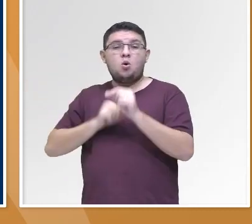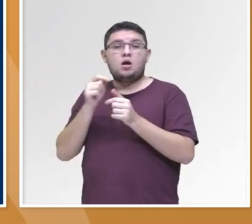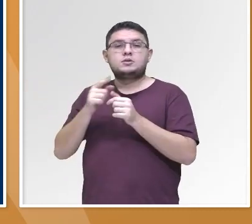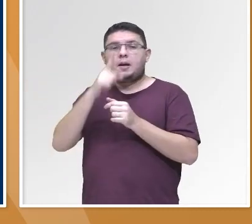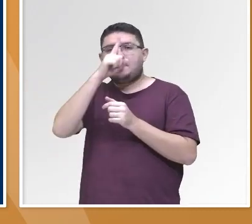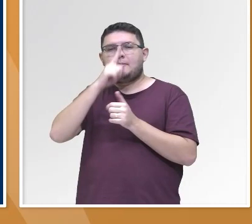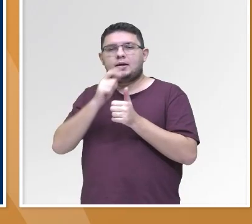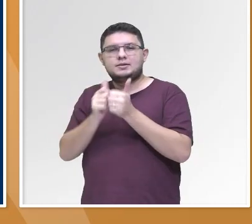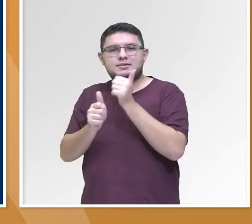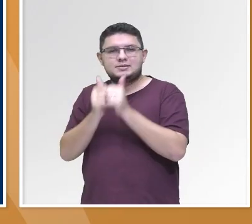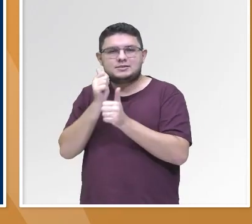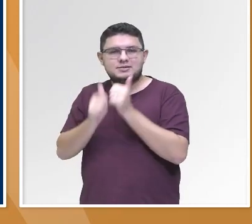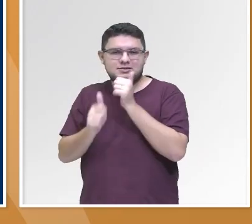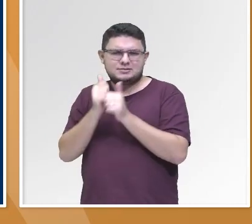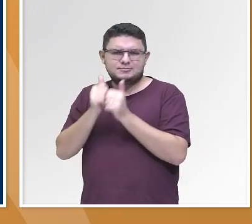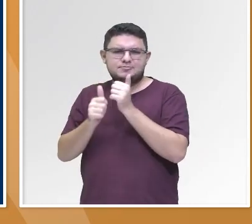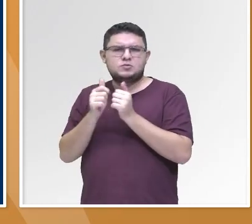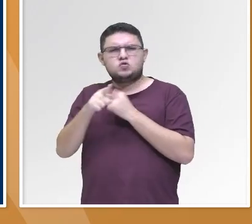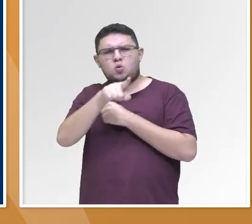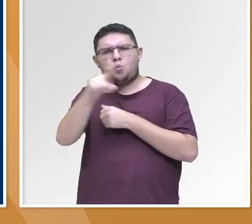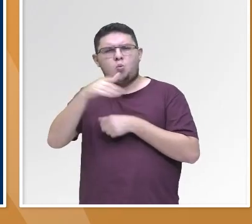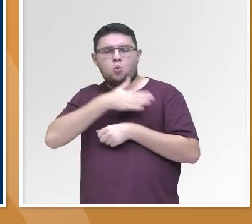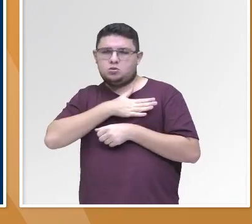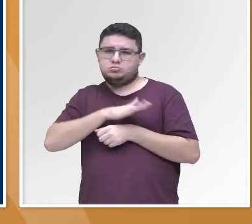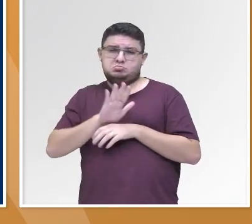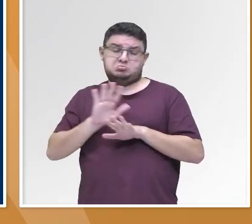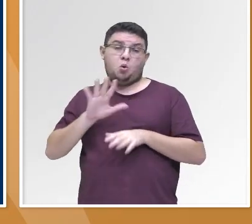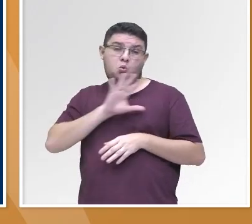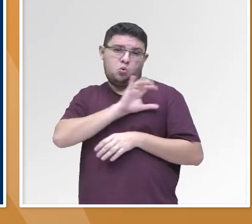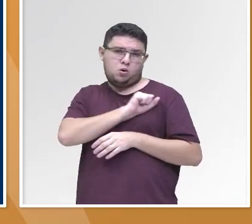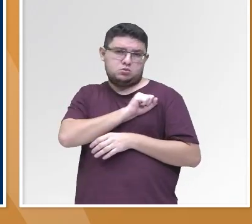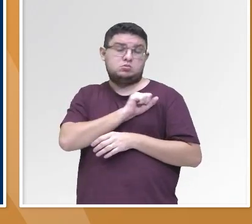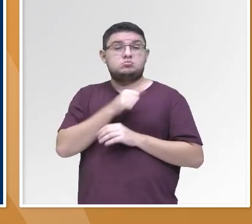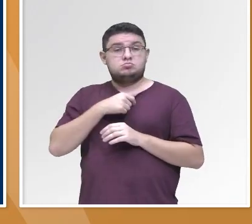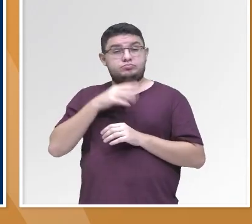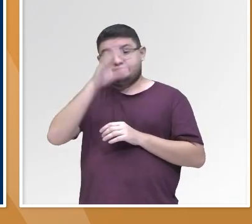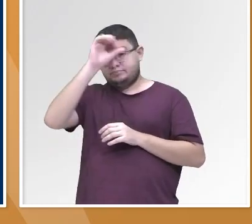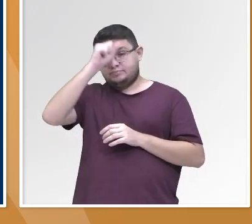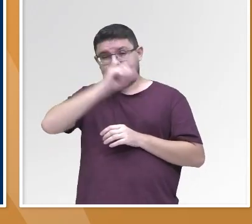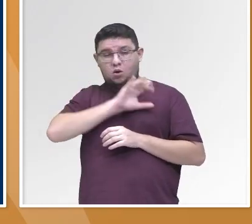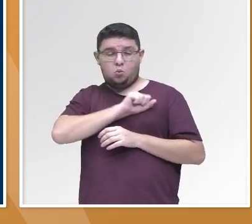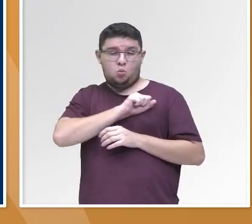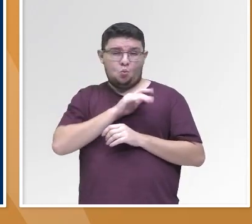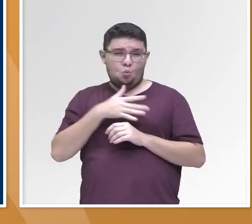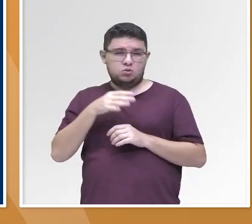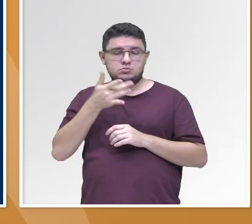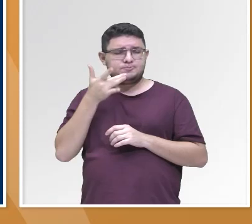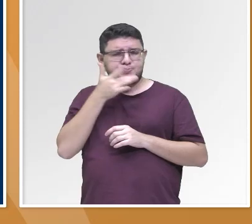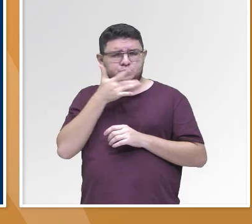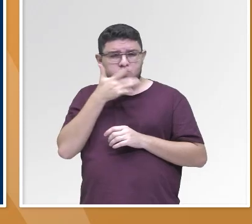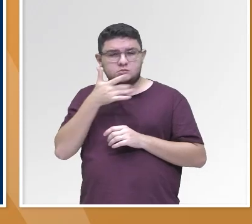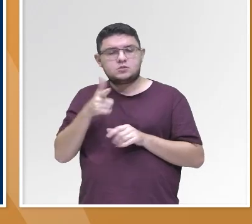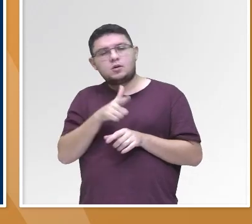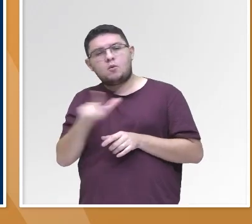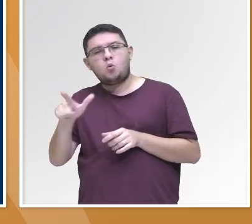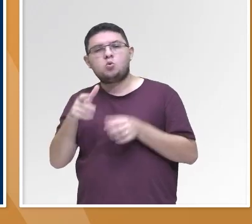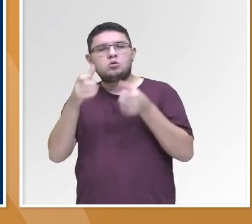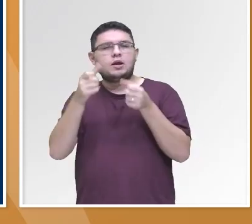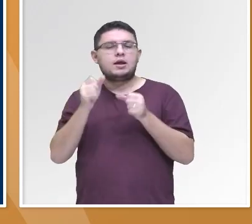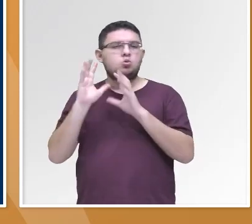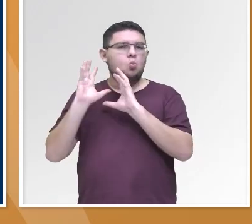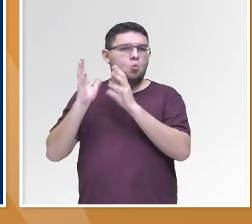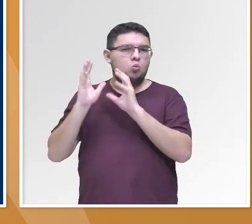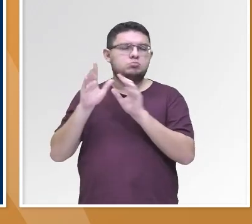Não gostava, mas depois que comi um vatapá delicioso, aprendi a gostar. E claro, o leite de coco. E por que eu estou